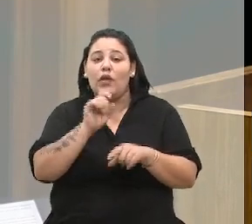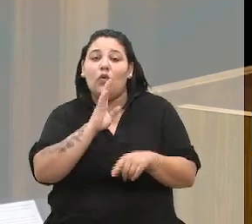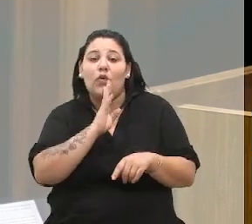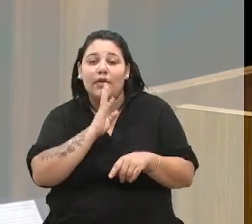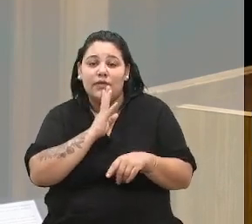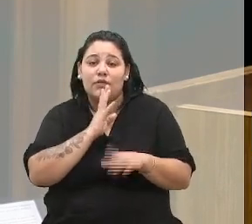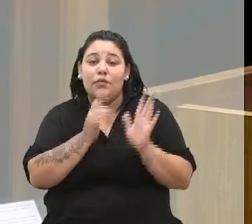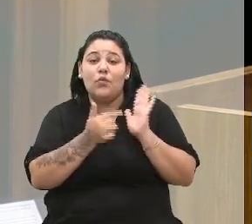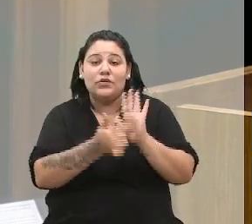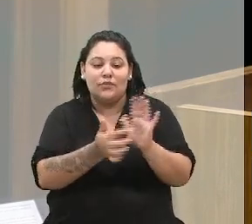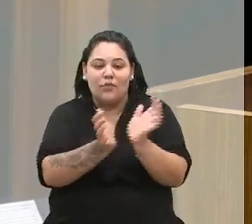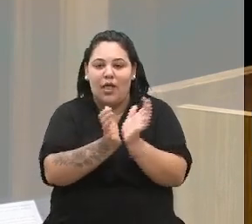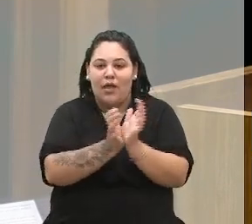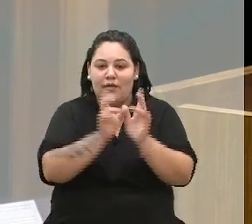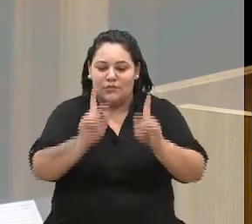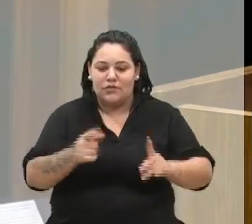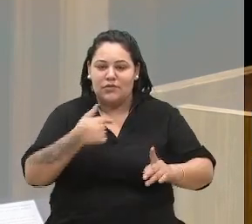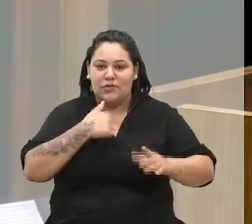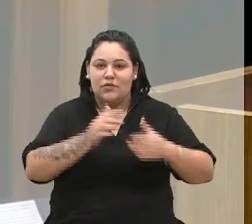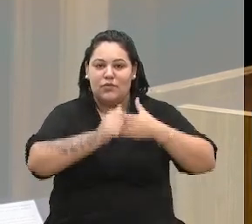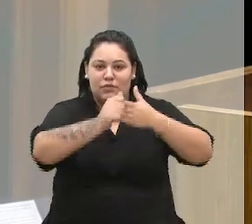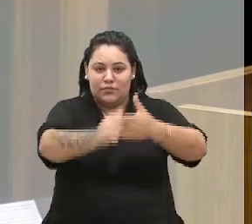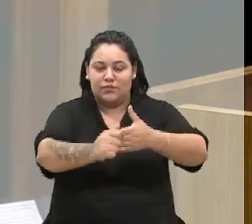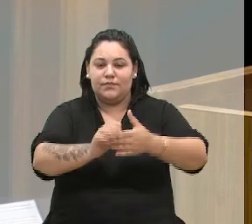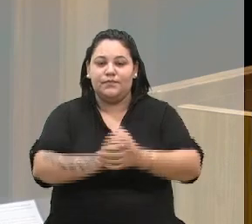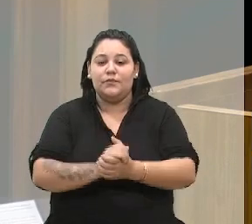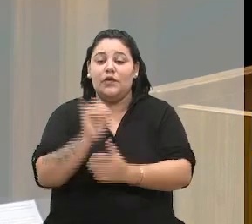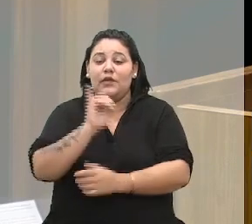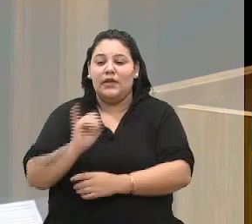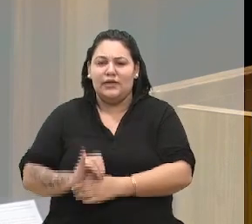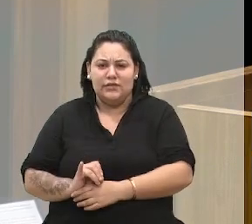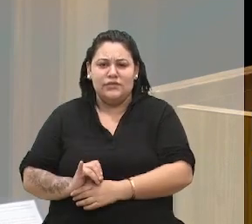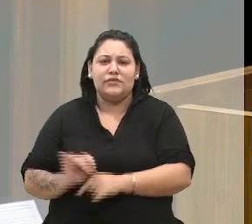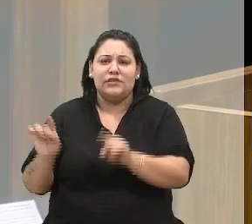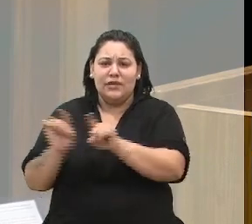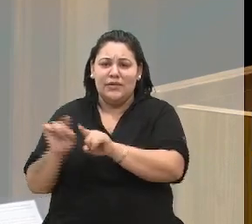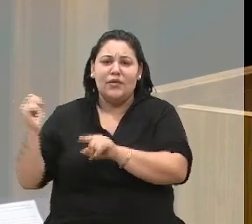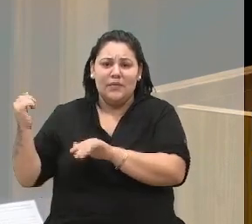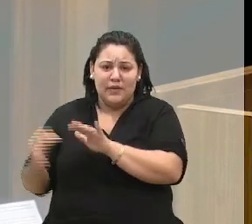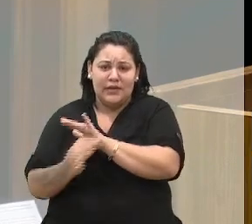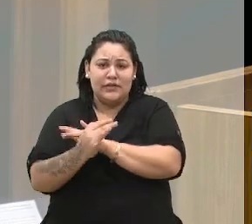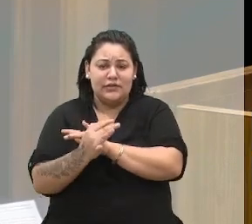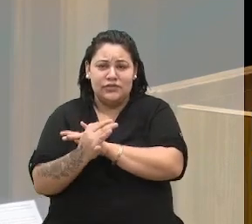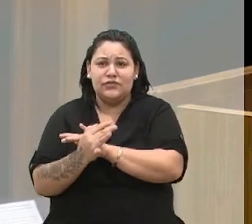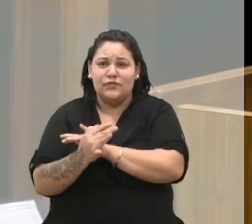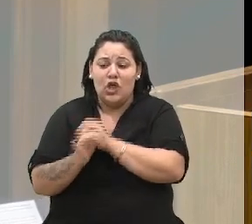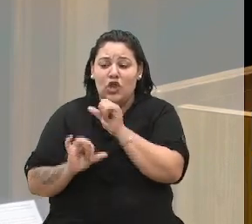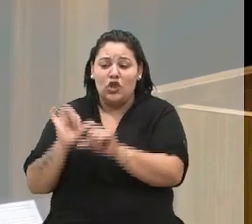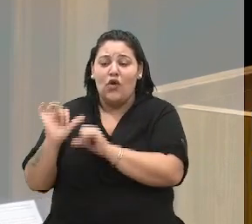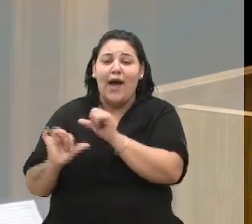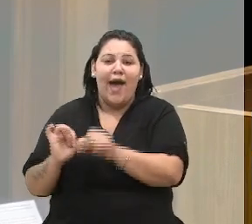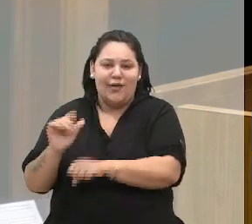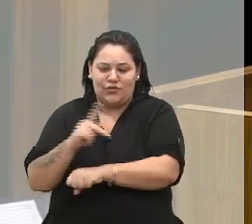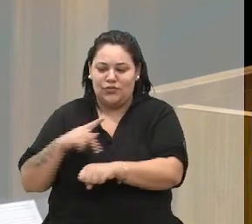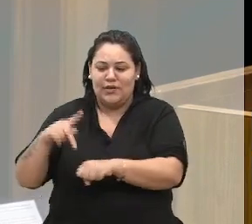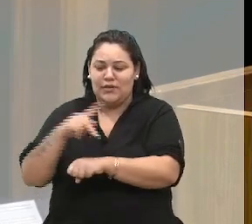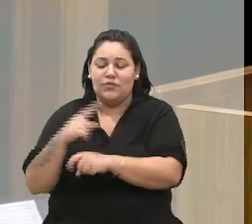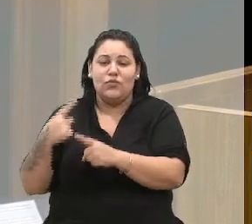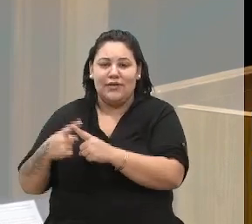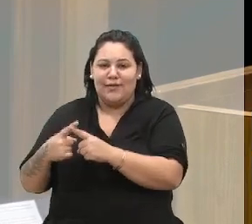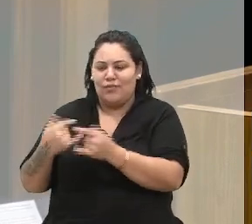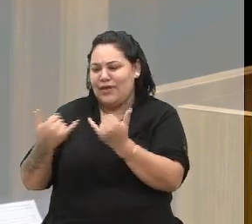acompanham. Os italianos, assim como os demais imigrantes, deixaram seu país basicamente por motivos